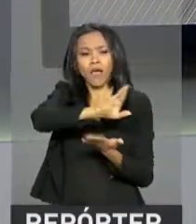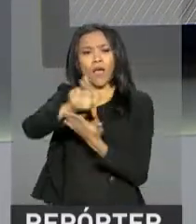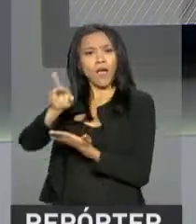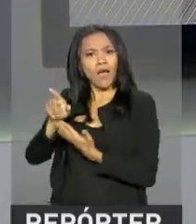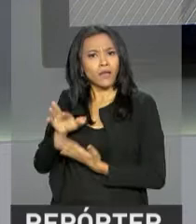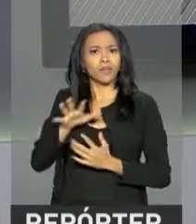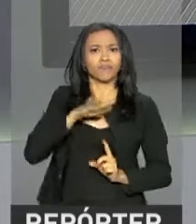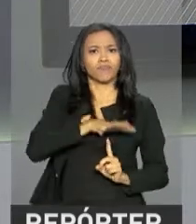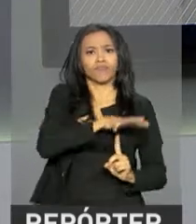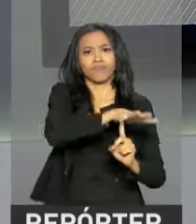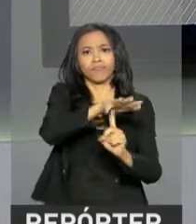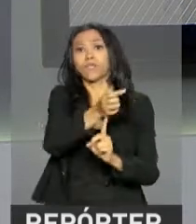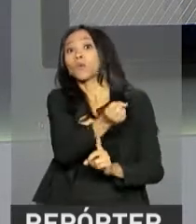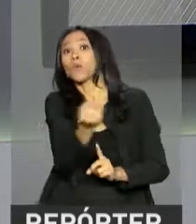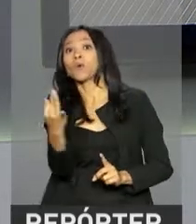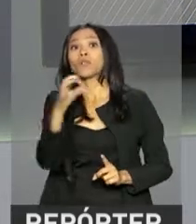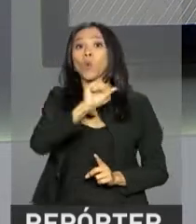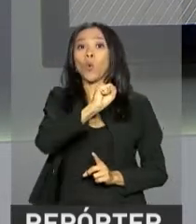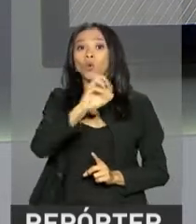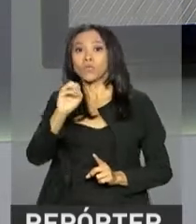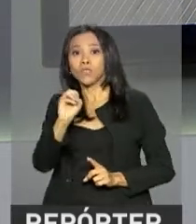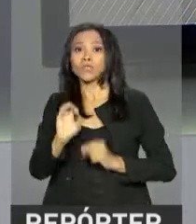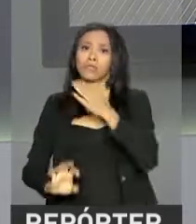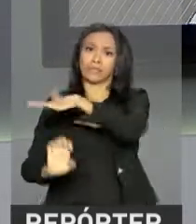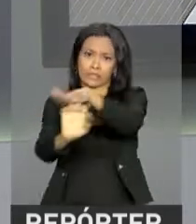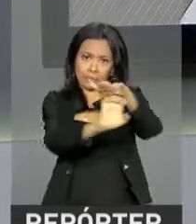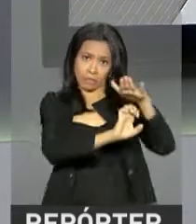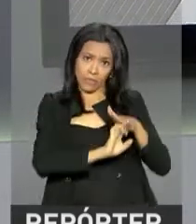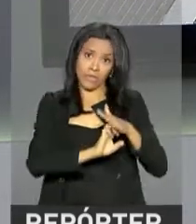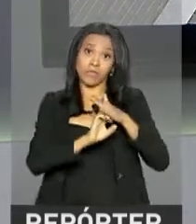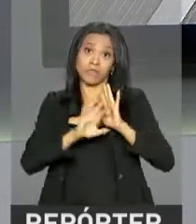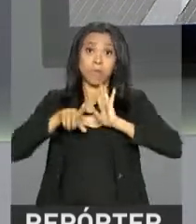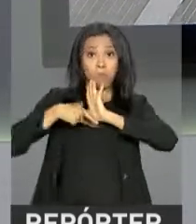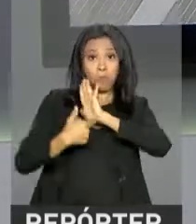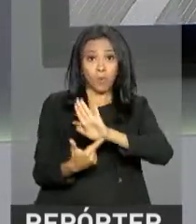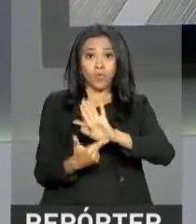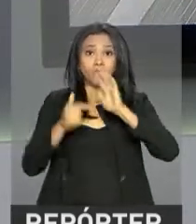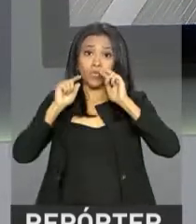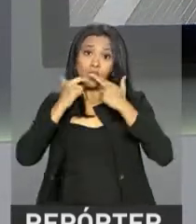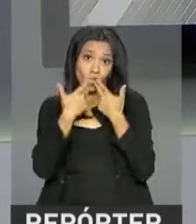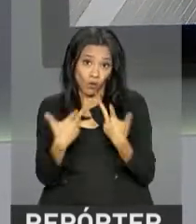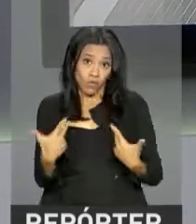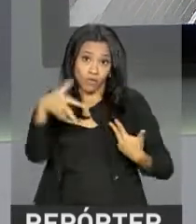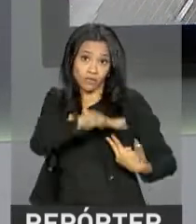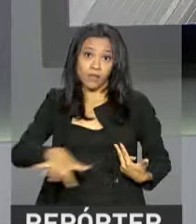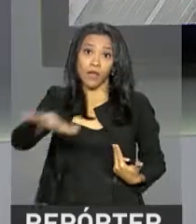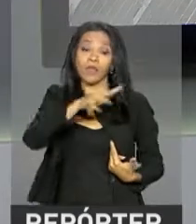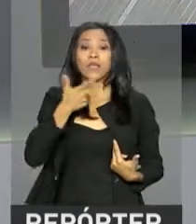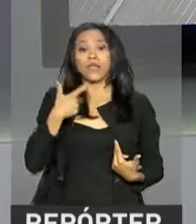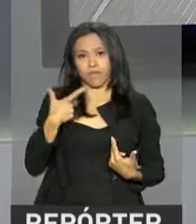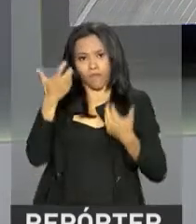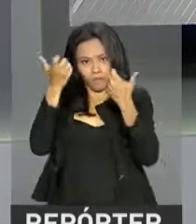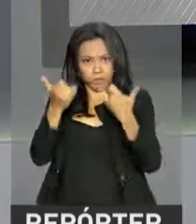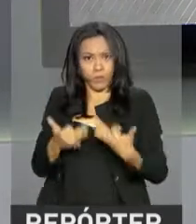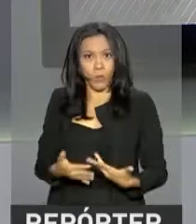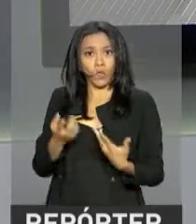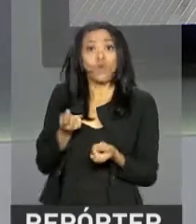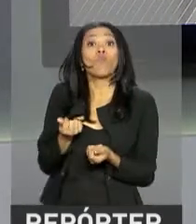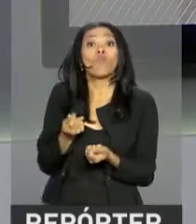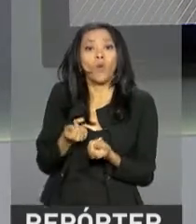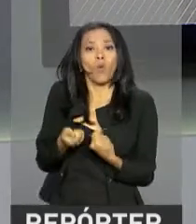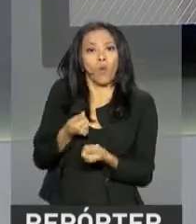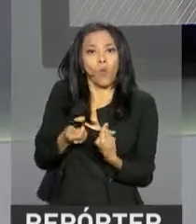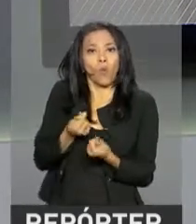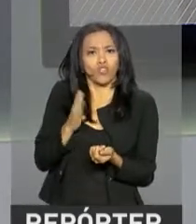800 expositores brasileiros e estrangeiros com as novidades do setor. Ele disse que os valores negociados até agora já